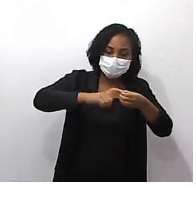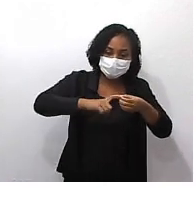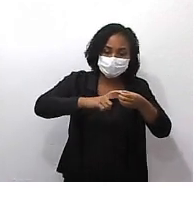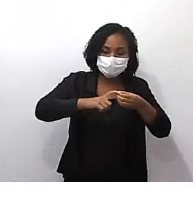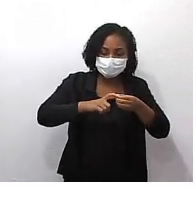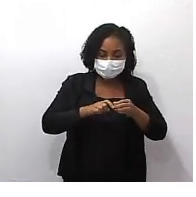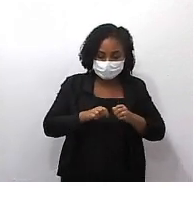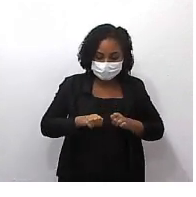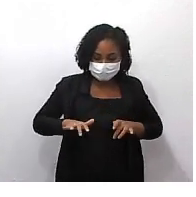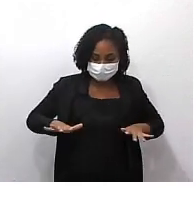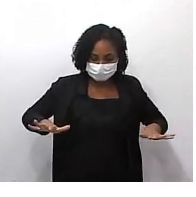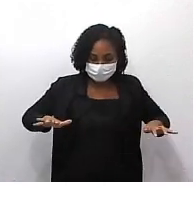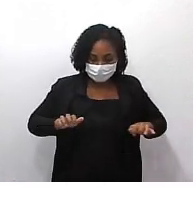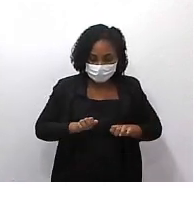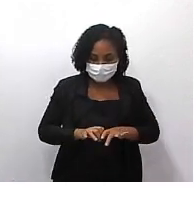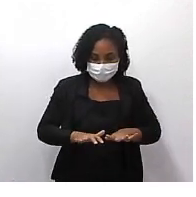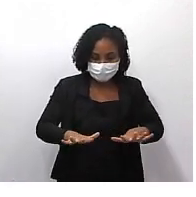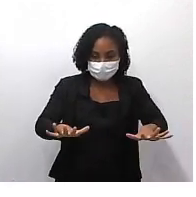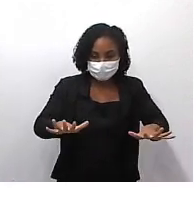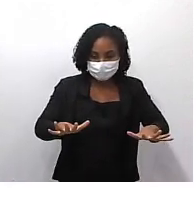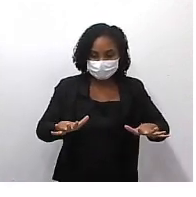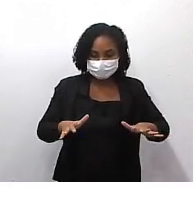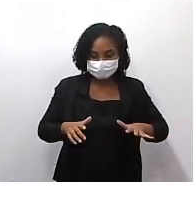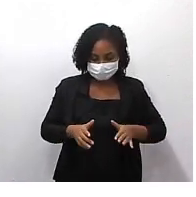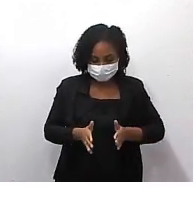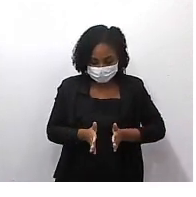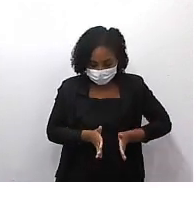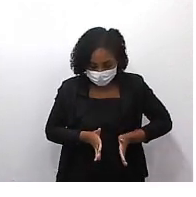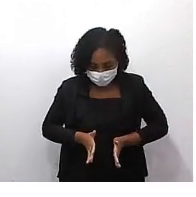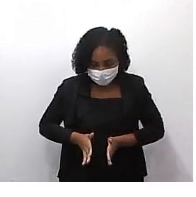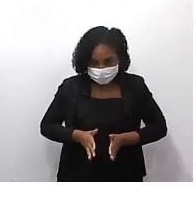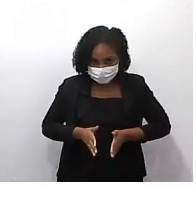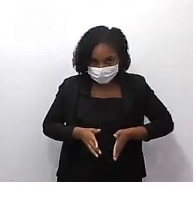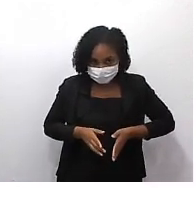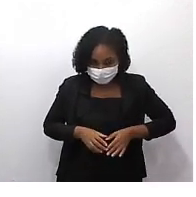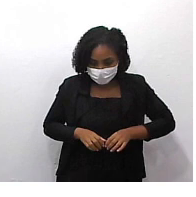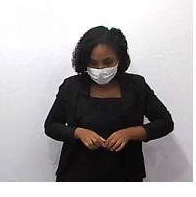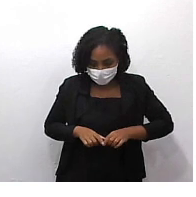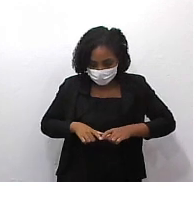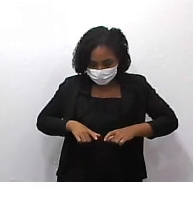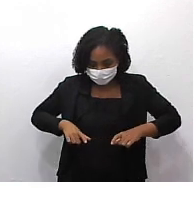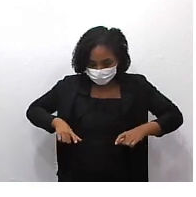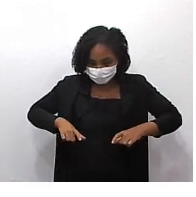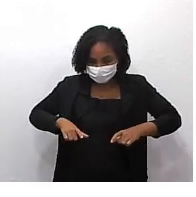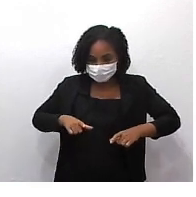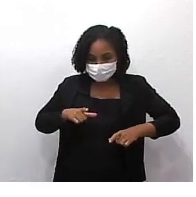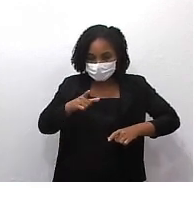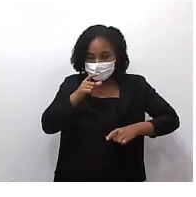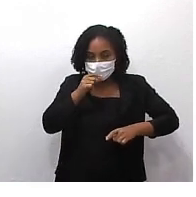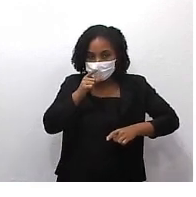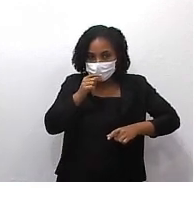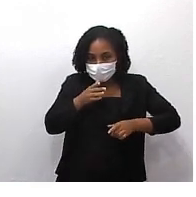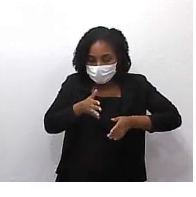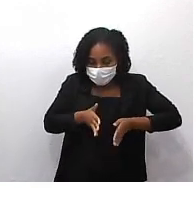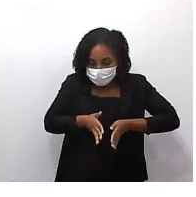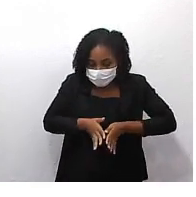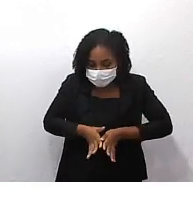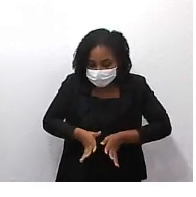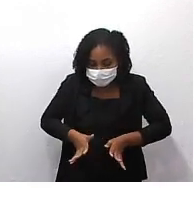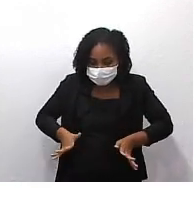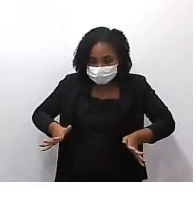nascentes. Já a parte lá embaixo, a parte mais baixa do relevo, onde a água vai escorrer, eu vou chamar